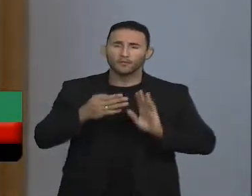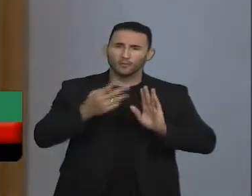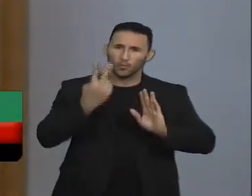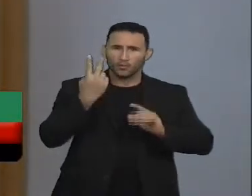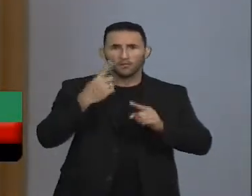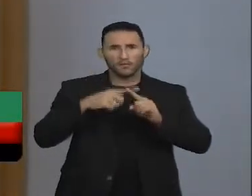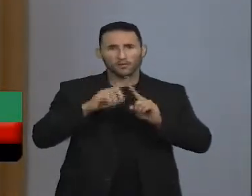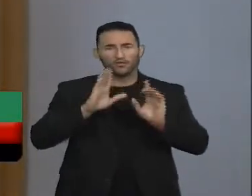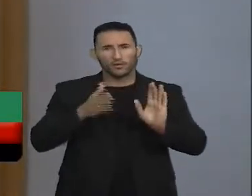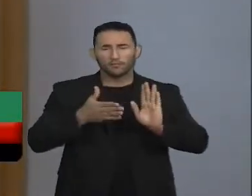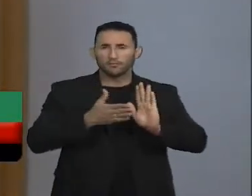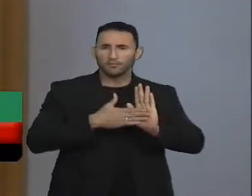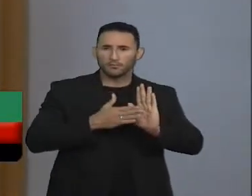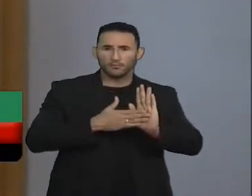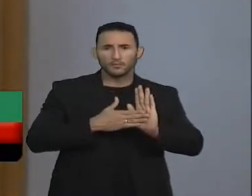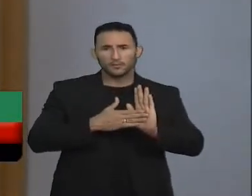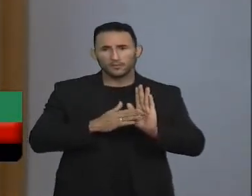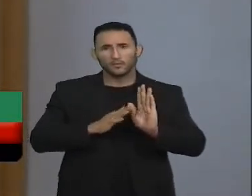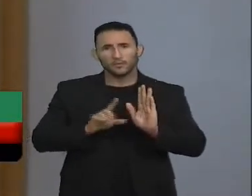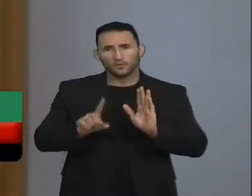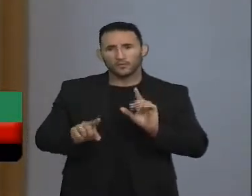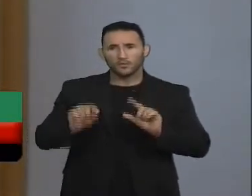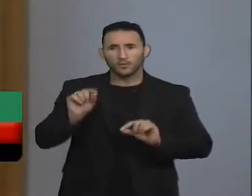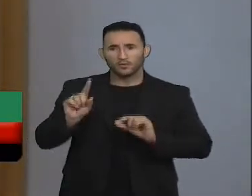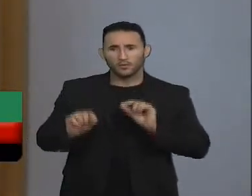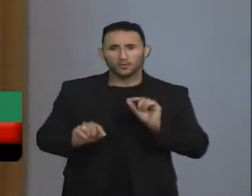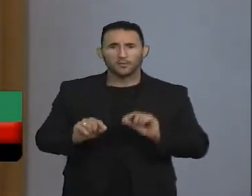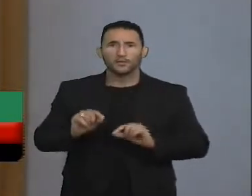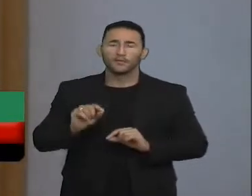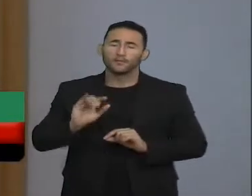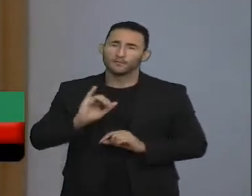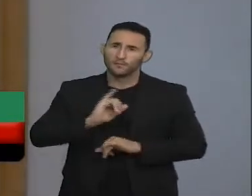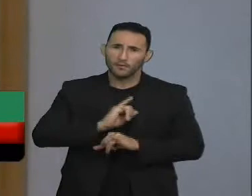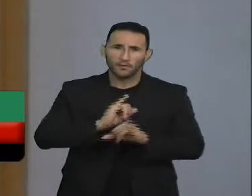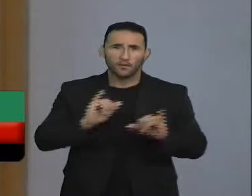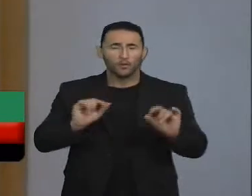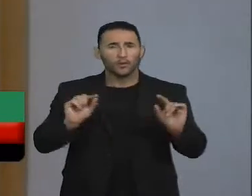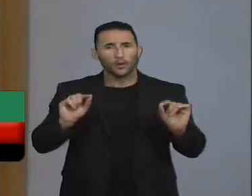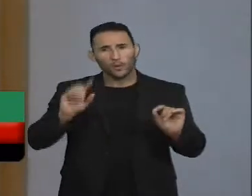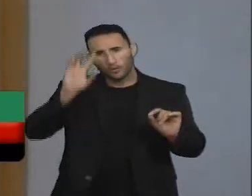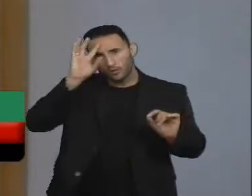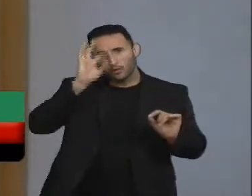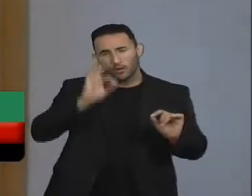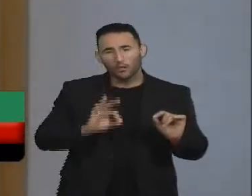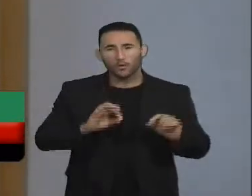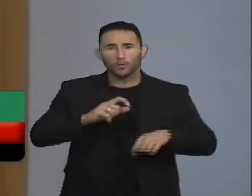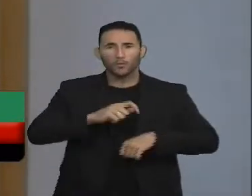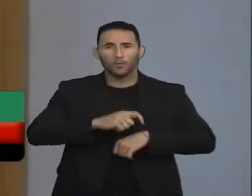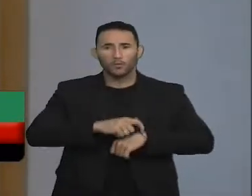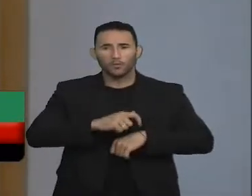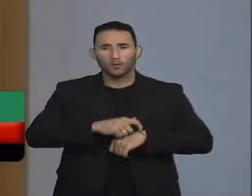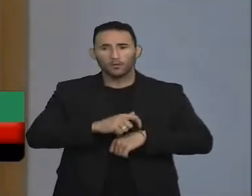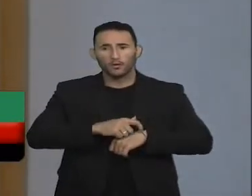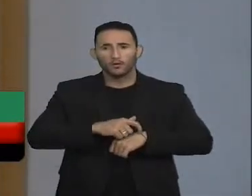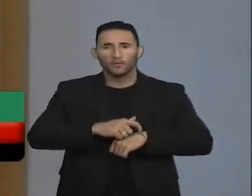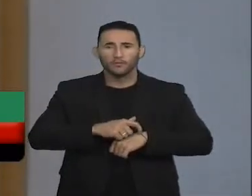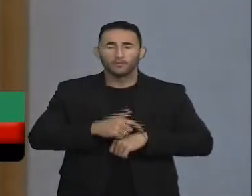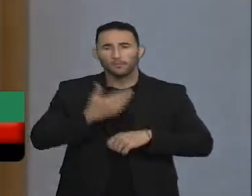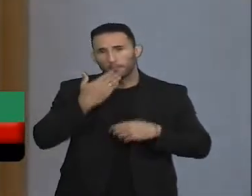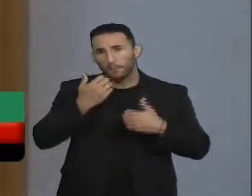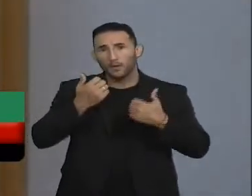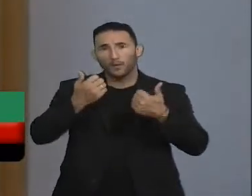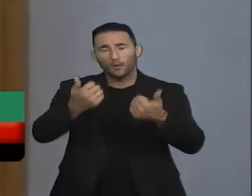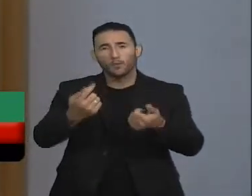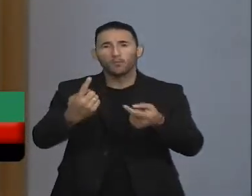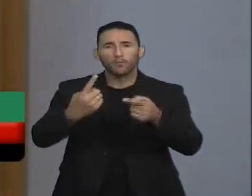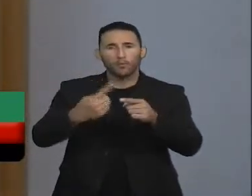nessa casa, era às 15 horas, senhor presidente. Mas só para deixar registrado isso aqui, dizer que entendo que é um horário até um pouco melhor para que a